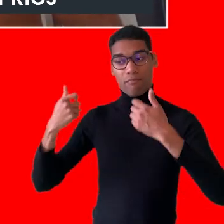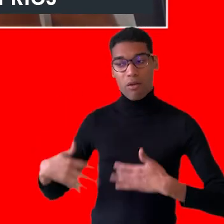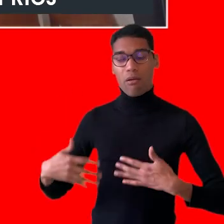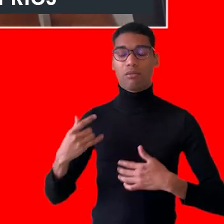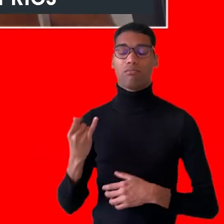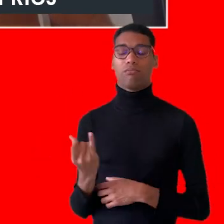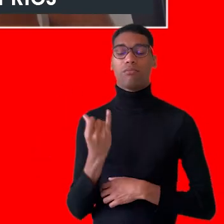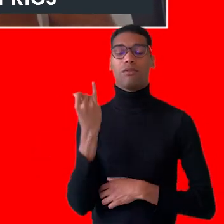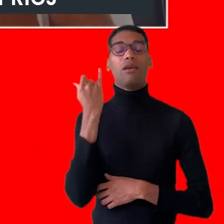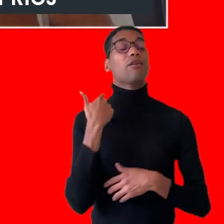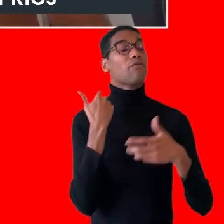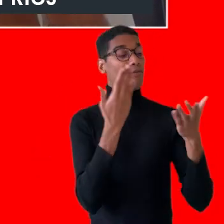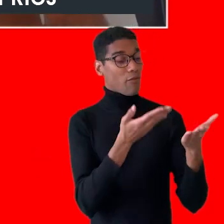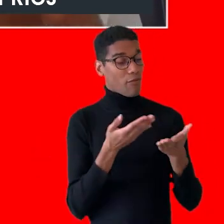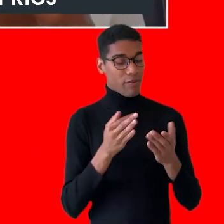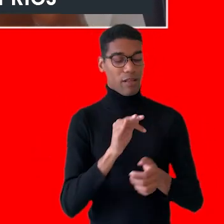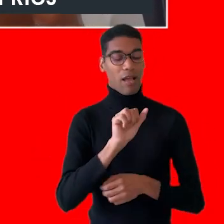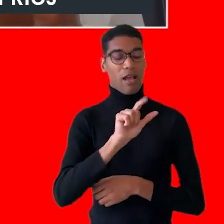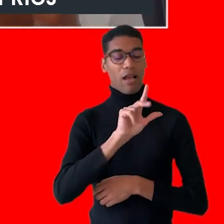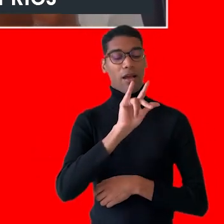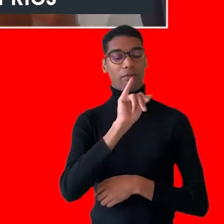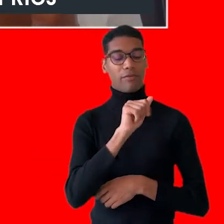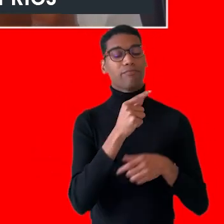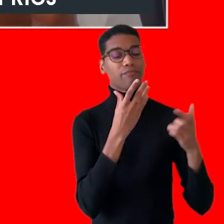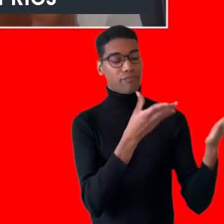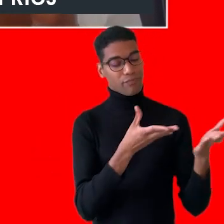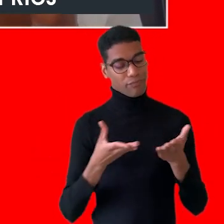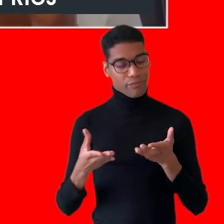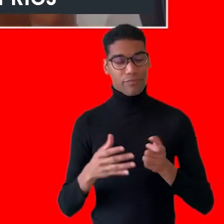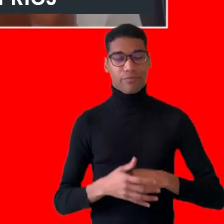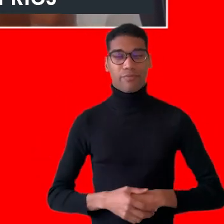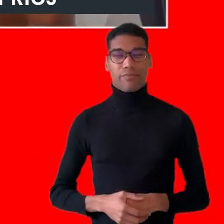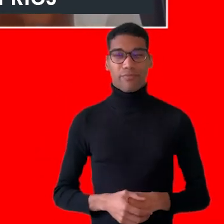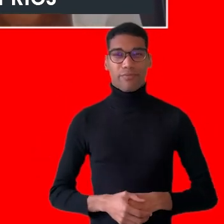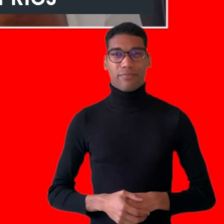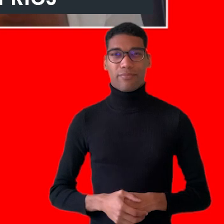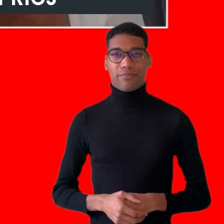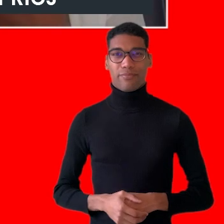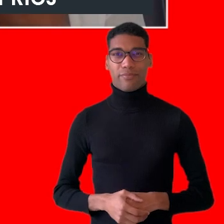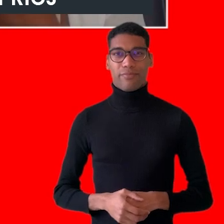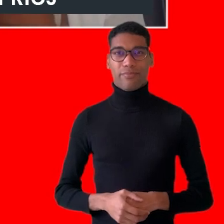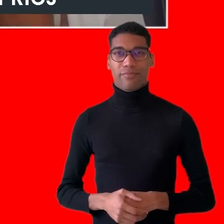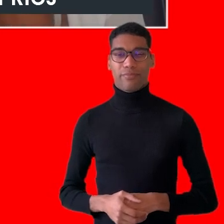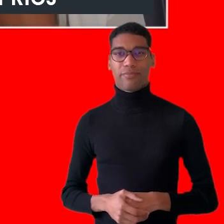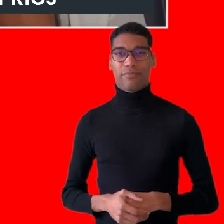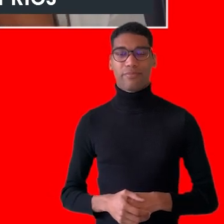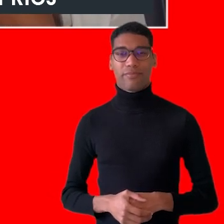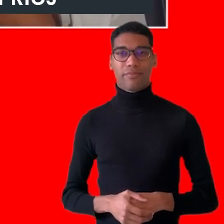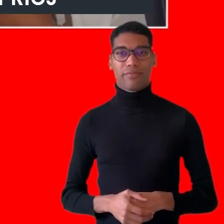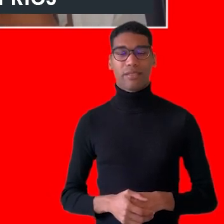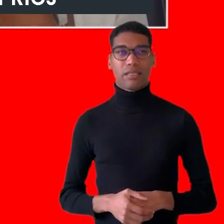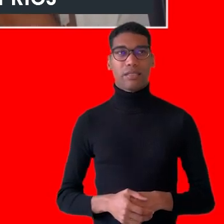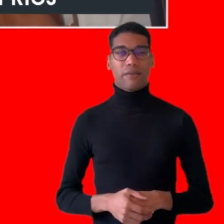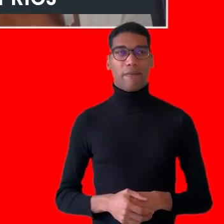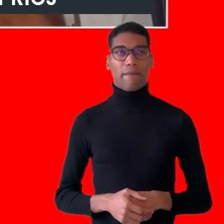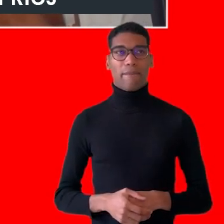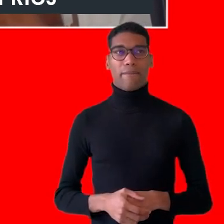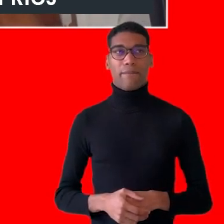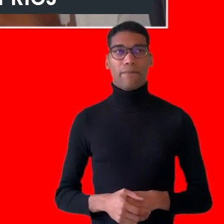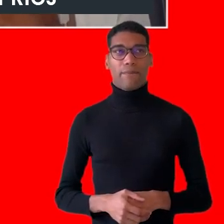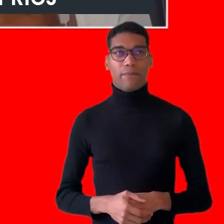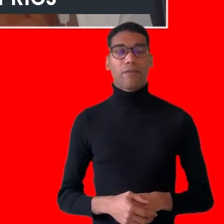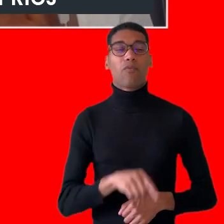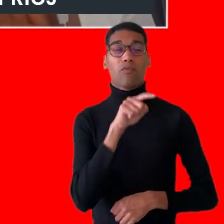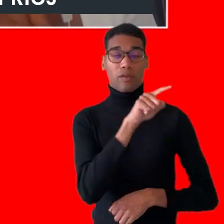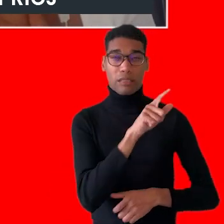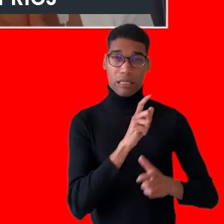vamos conversar agora, Flavinha, com a palavra você. Marileide, eu dialogando aqui